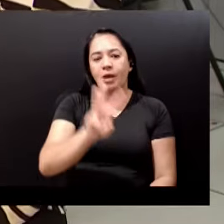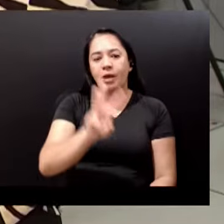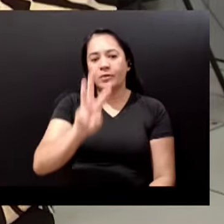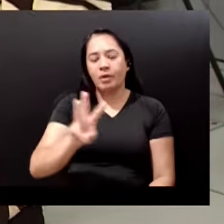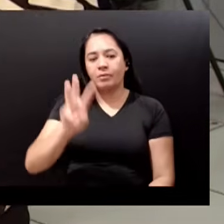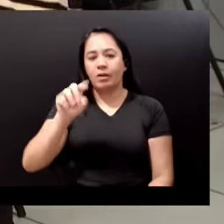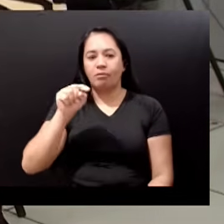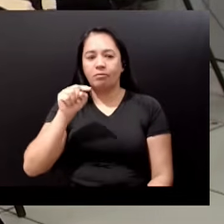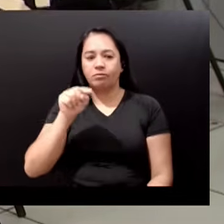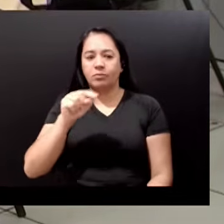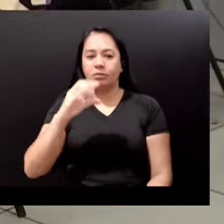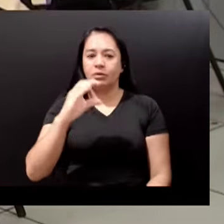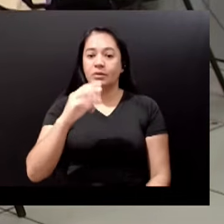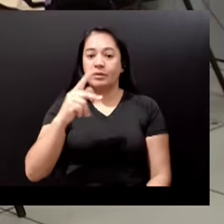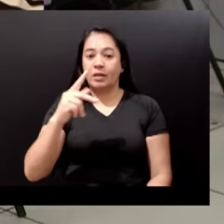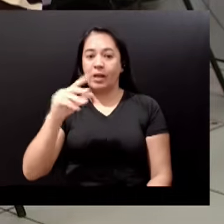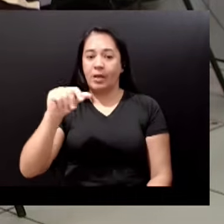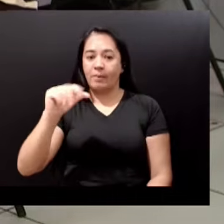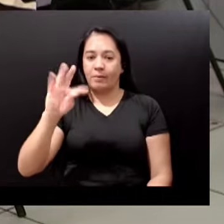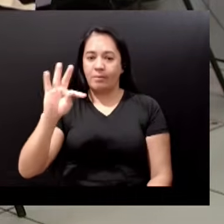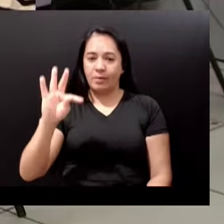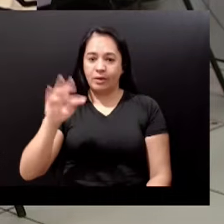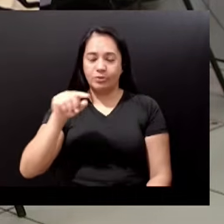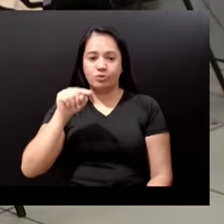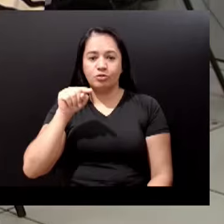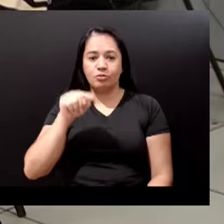site estão todas as informações, é